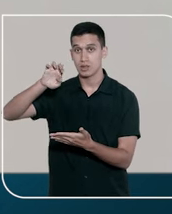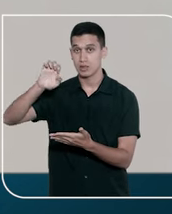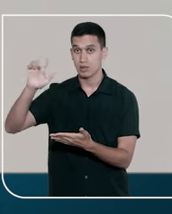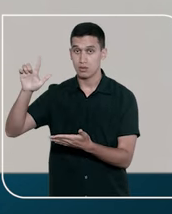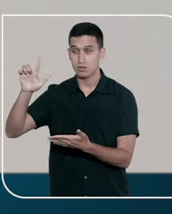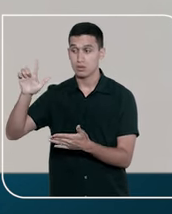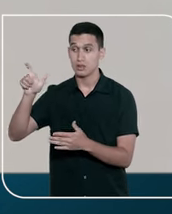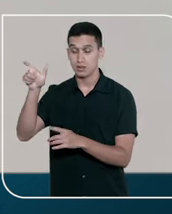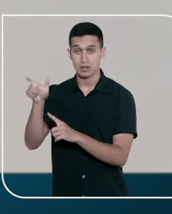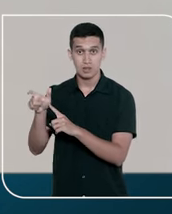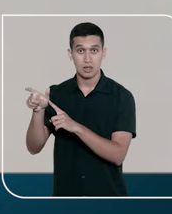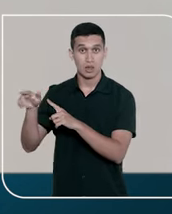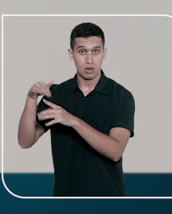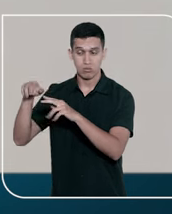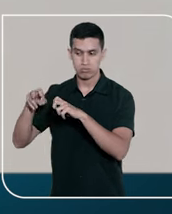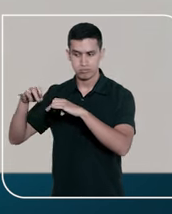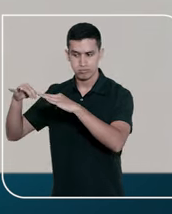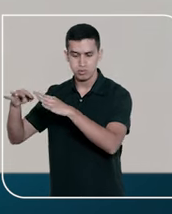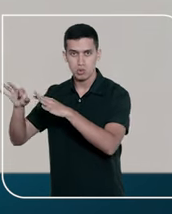prevê